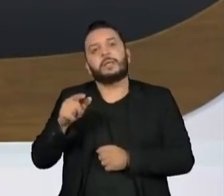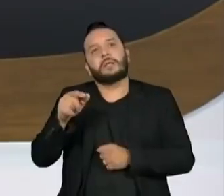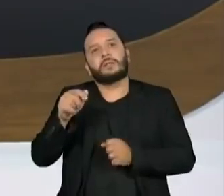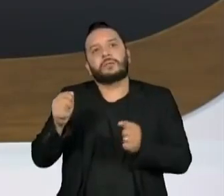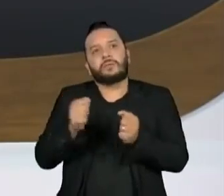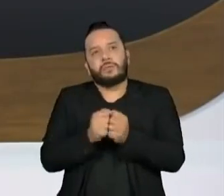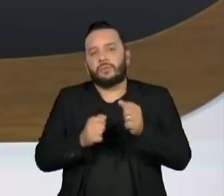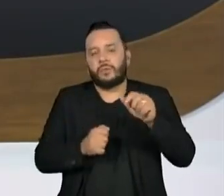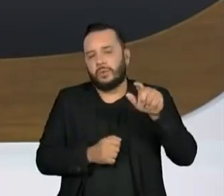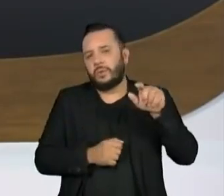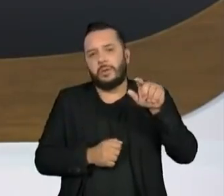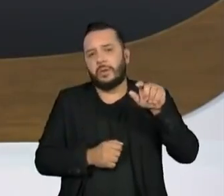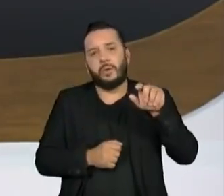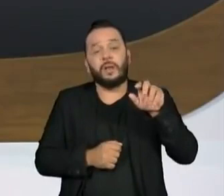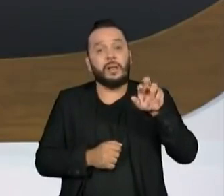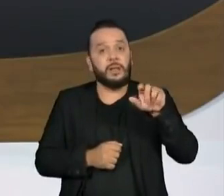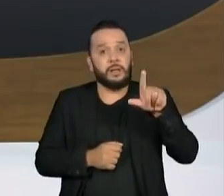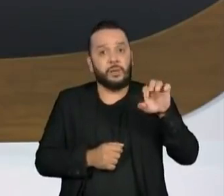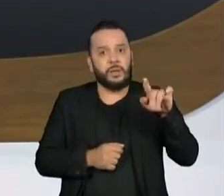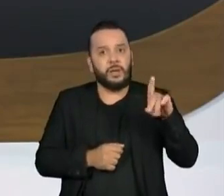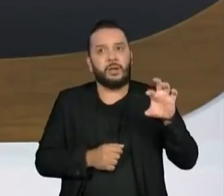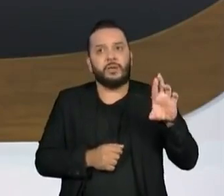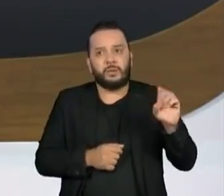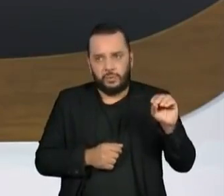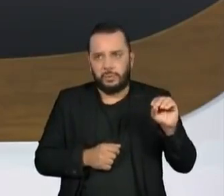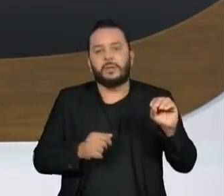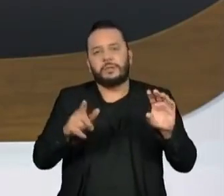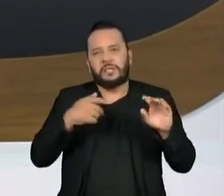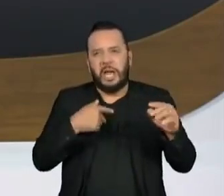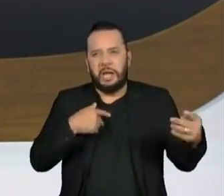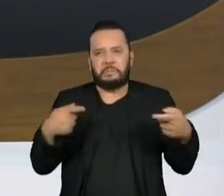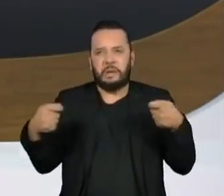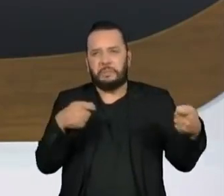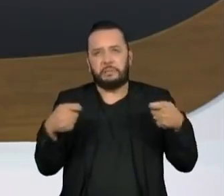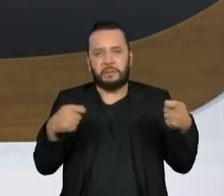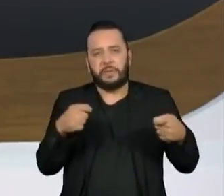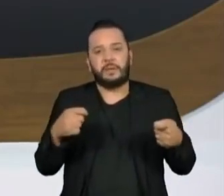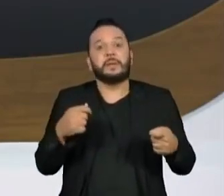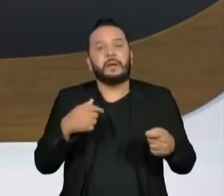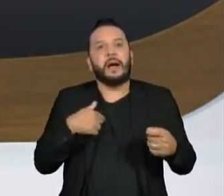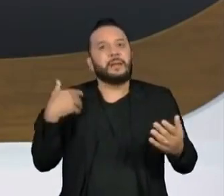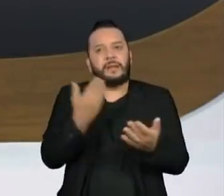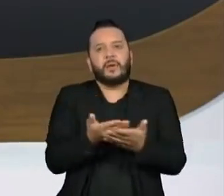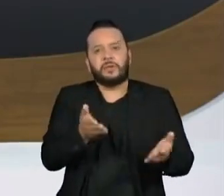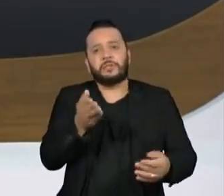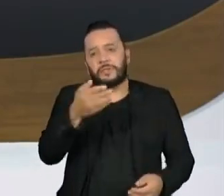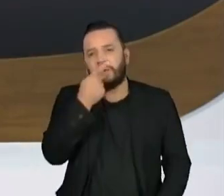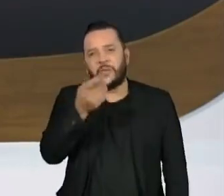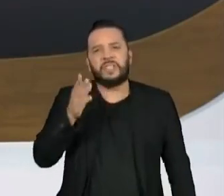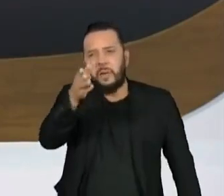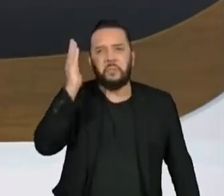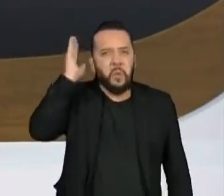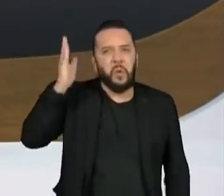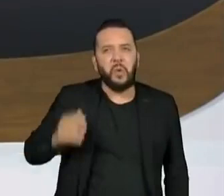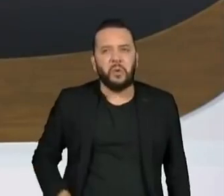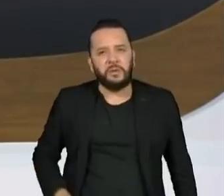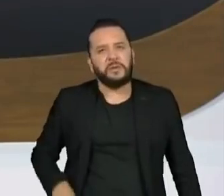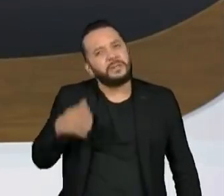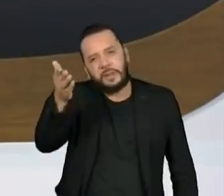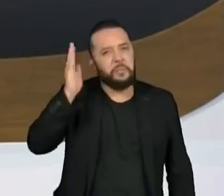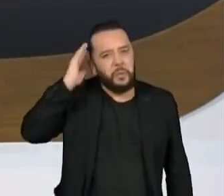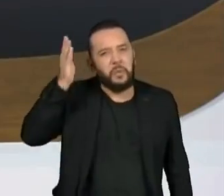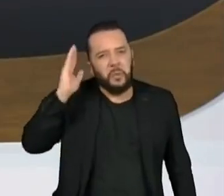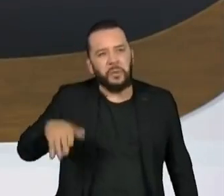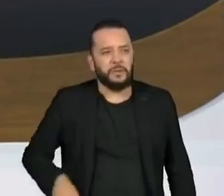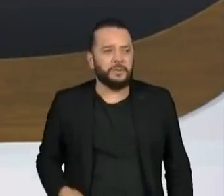se encresparam ali. E aí saiu o meme que ele disse que quebra a internet até hoje do Você é Burro, Cara. É, numa